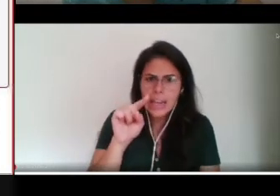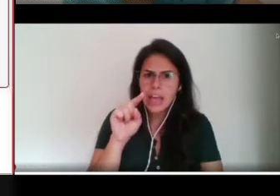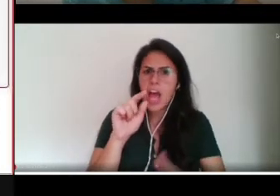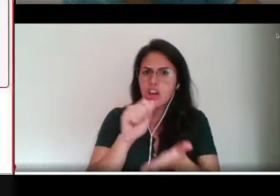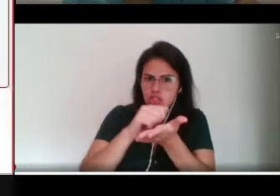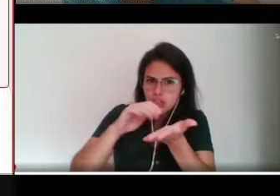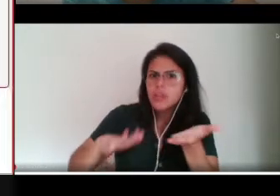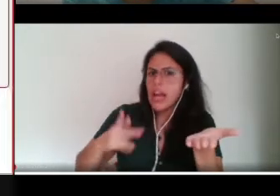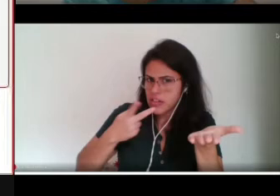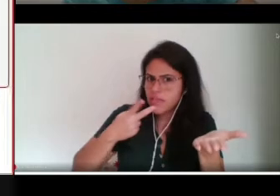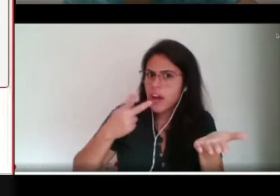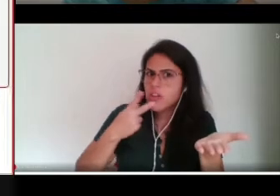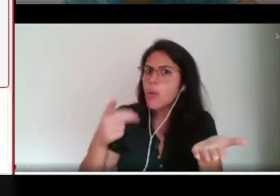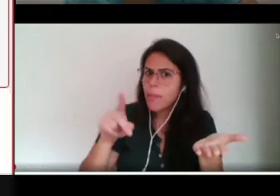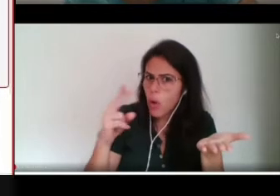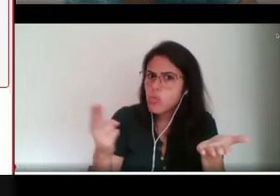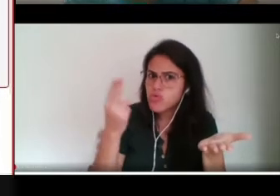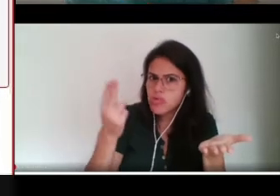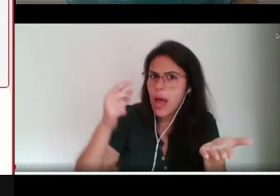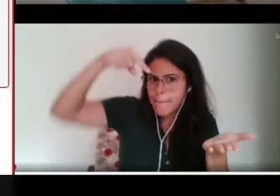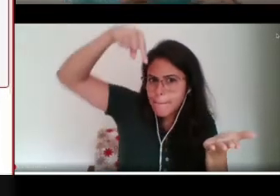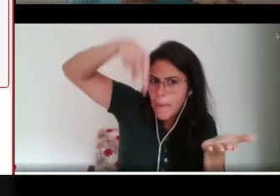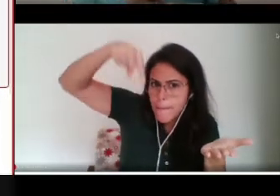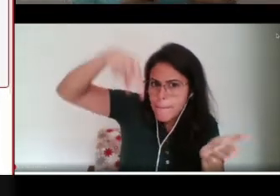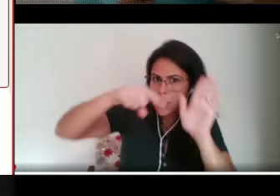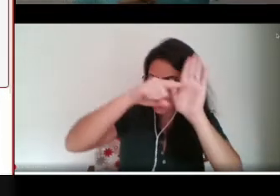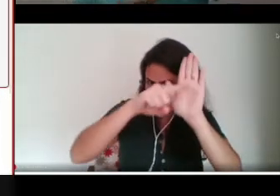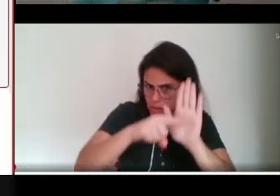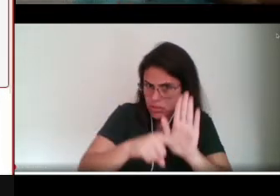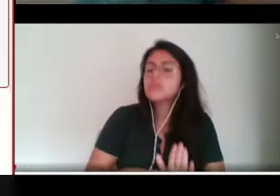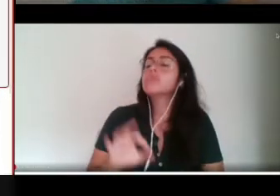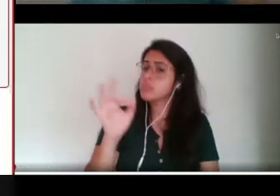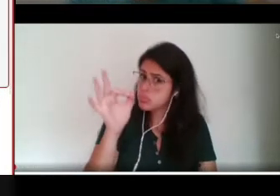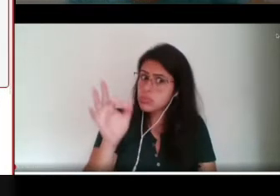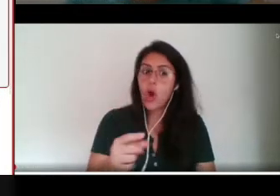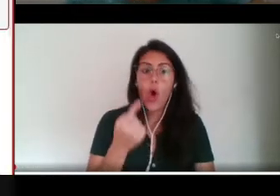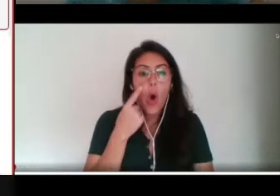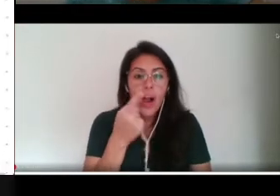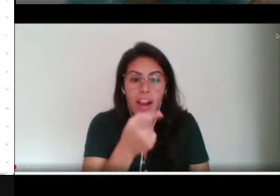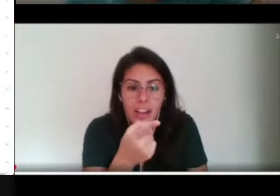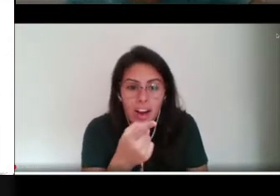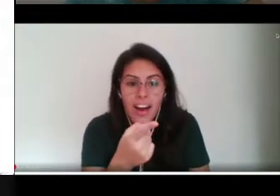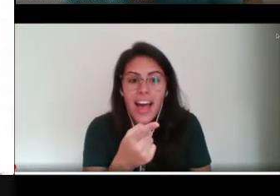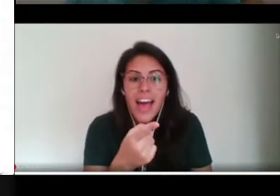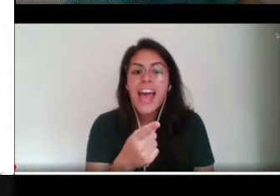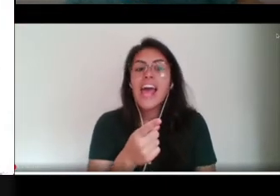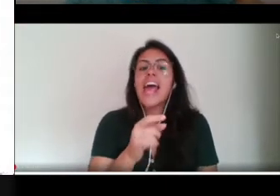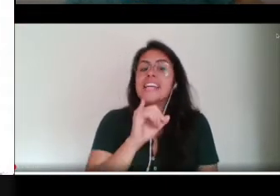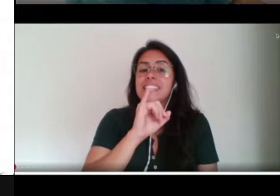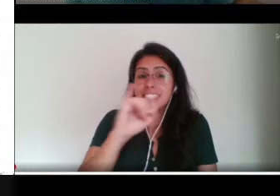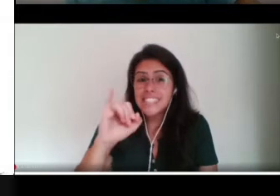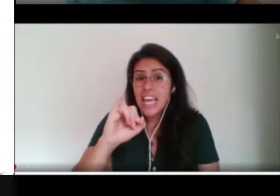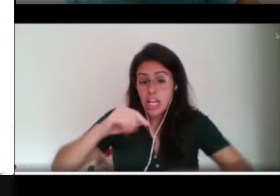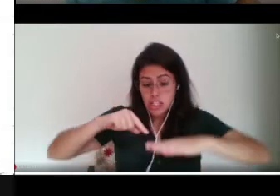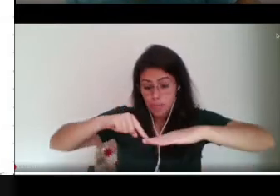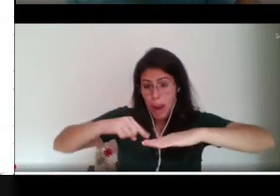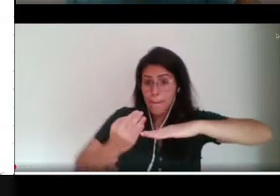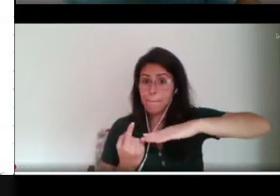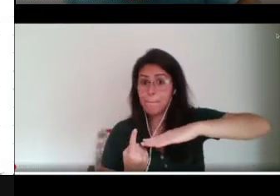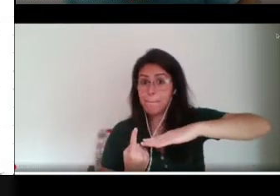ó. As grandezas são positivas no sentido de baixo para cima. Agora, por exemplo, né? Se ele tivesse